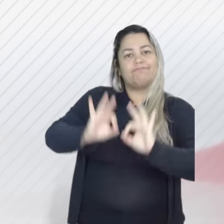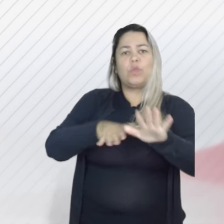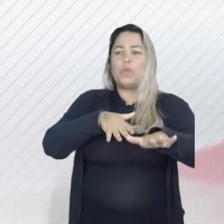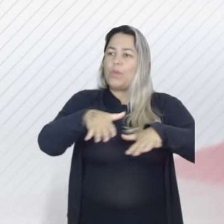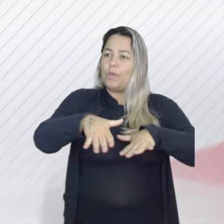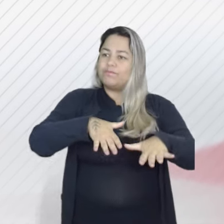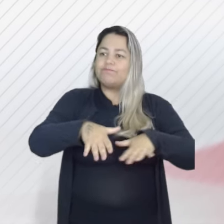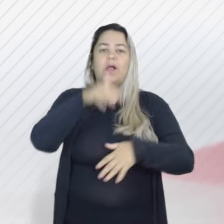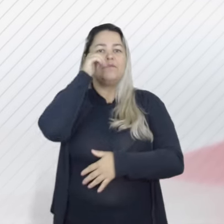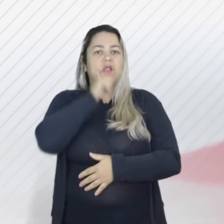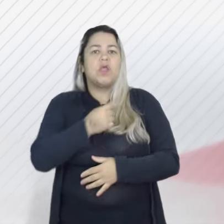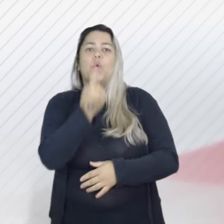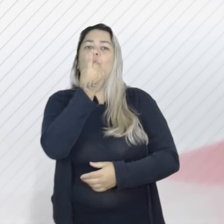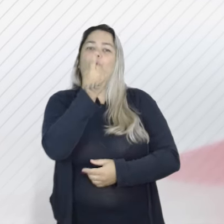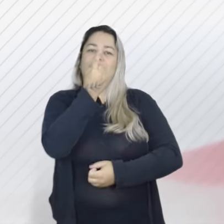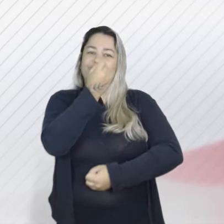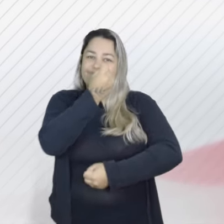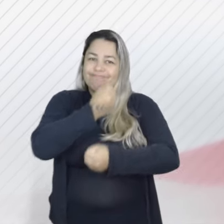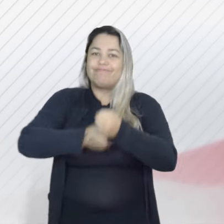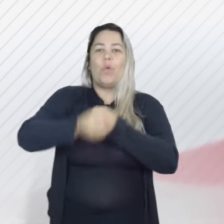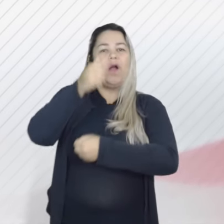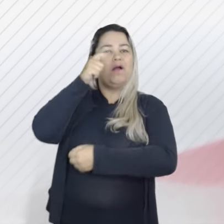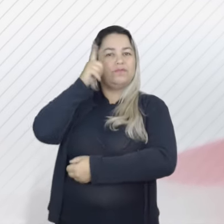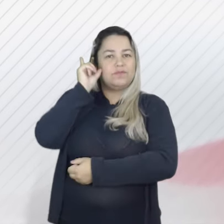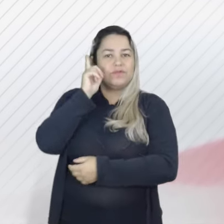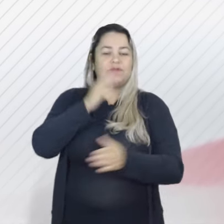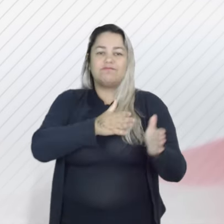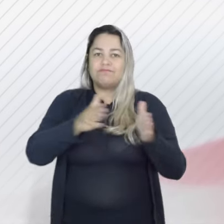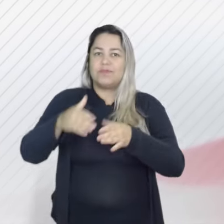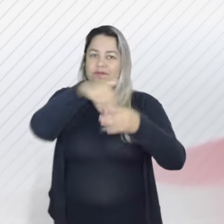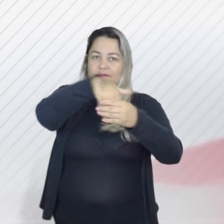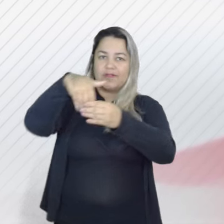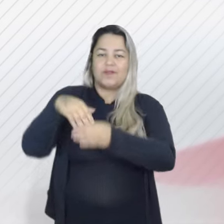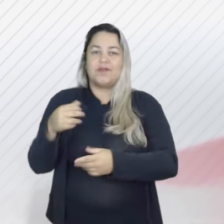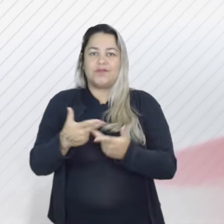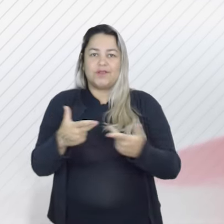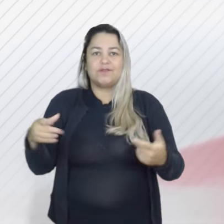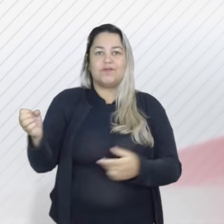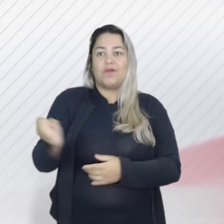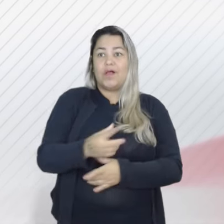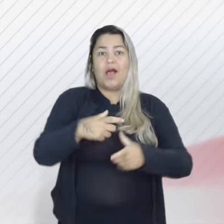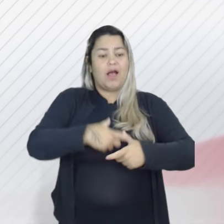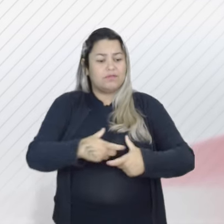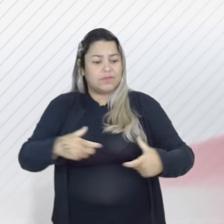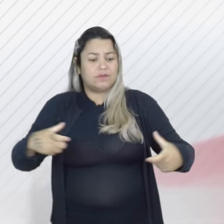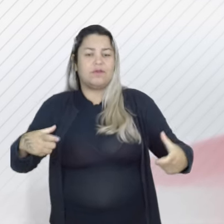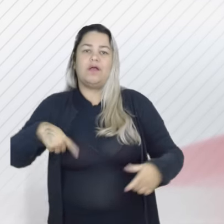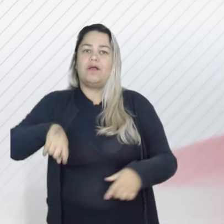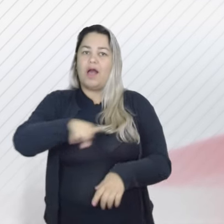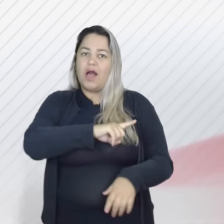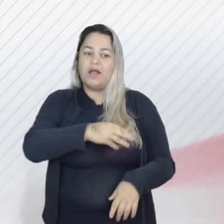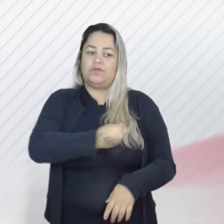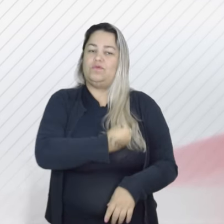assim, um projeto de organização e mobilização das mulheres um ano antes do processo eleitoral. E esse ano vai ter muita